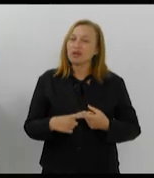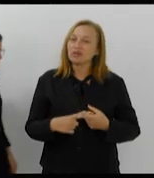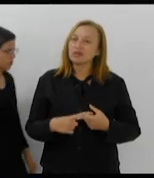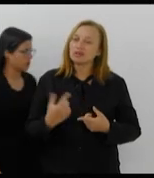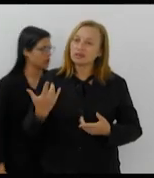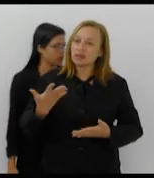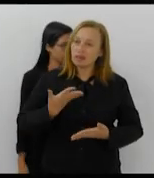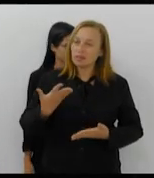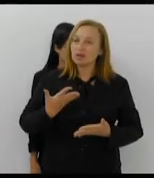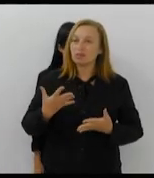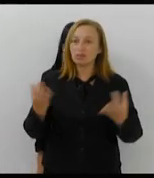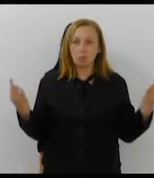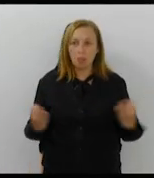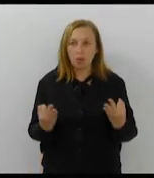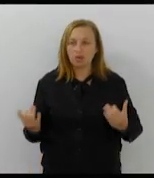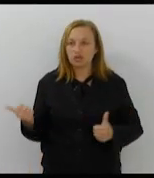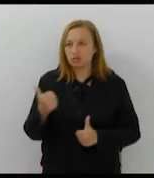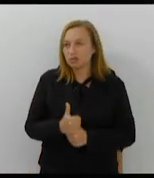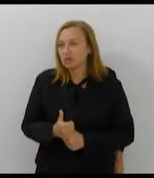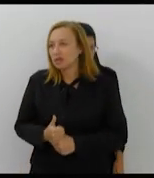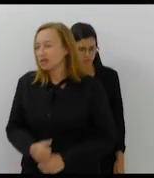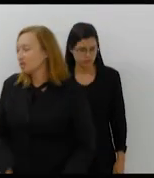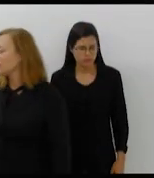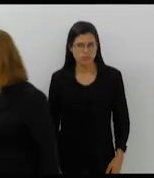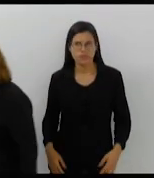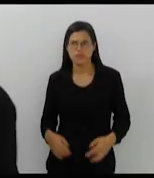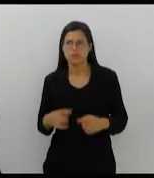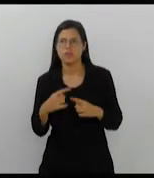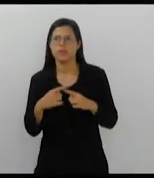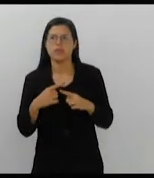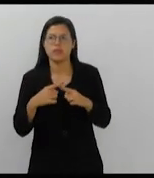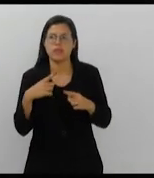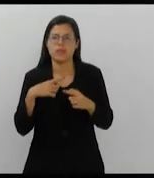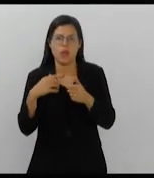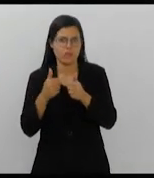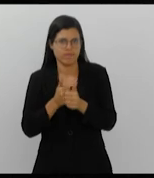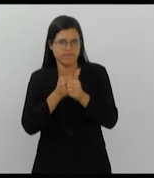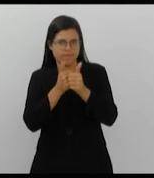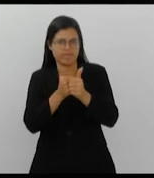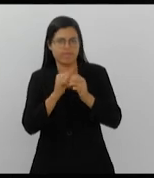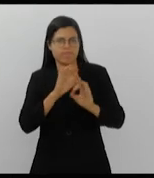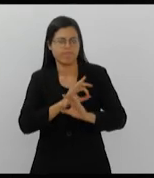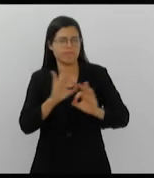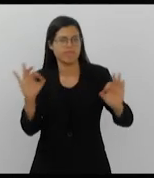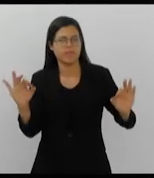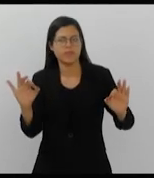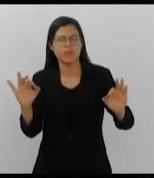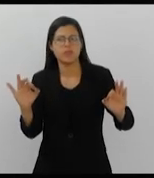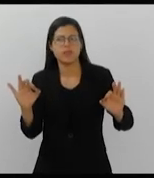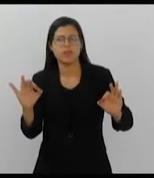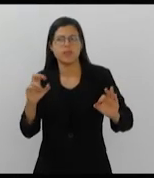ótimas, tenho servidores ótimos, e proferi